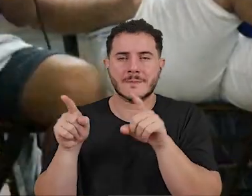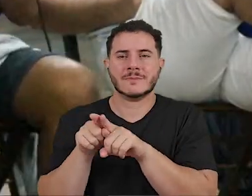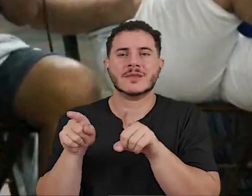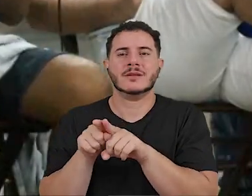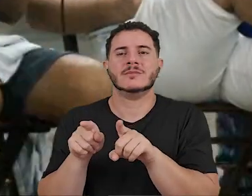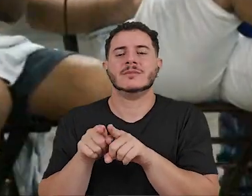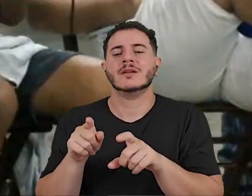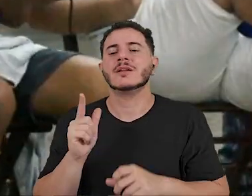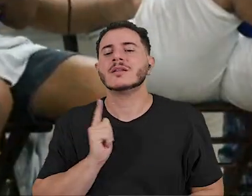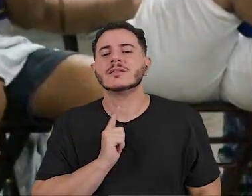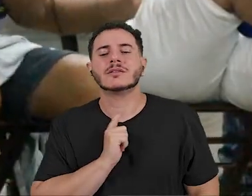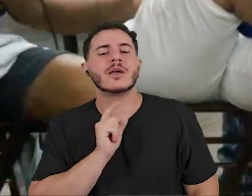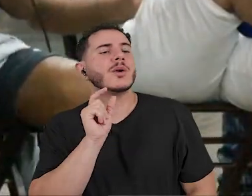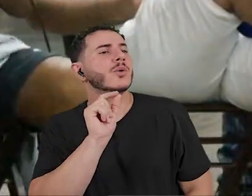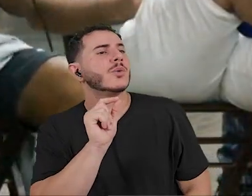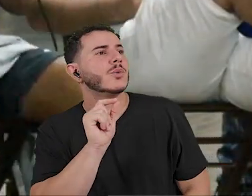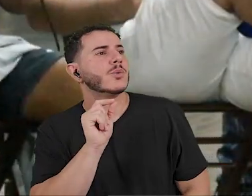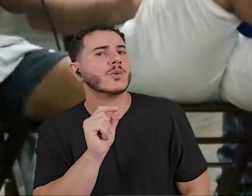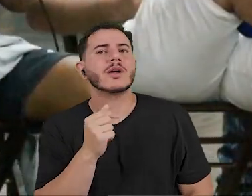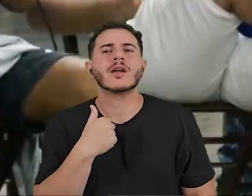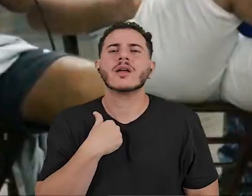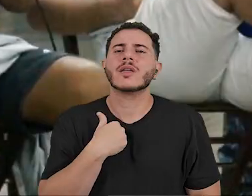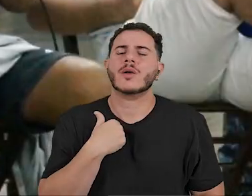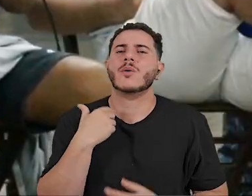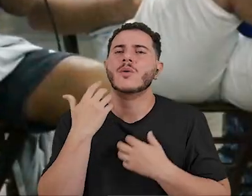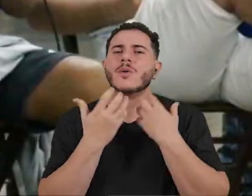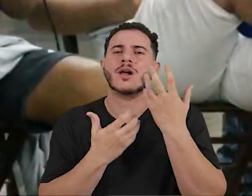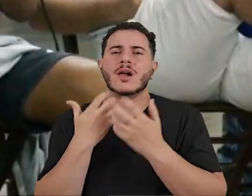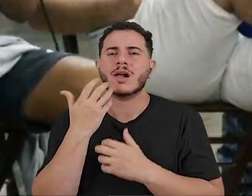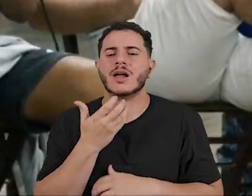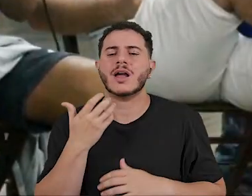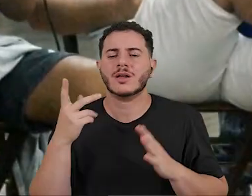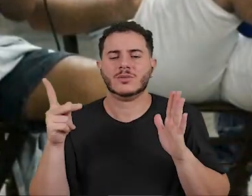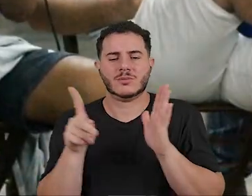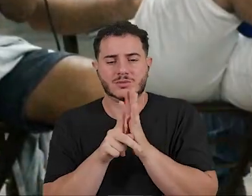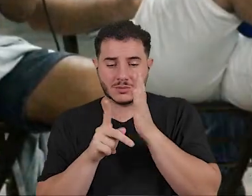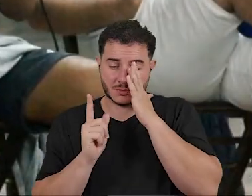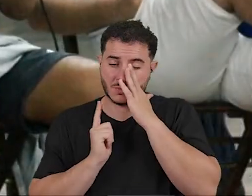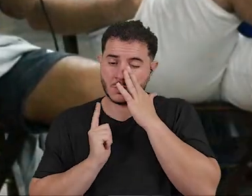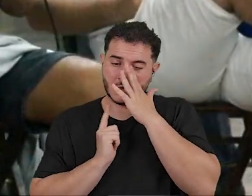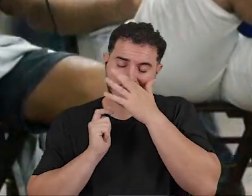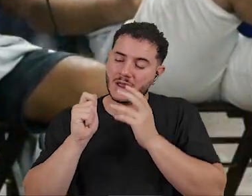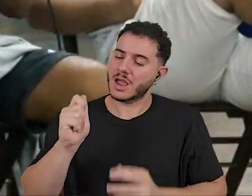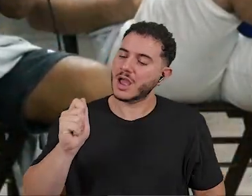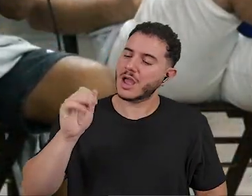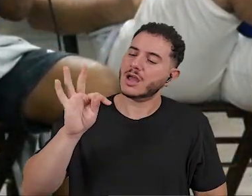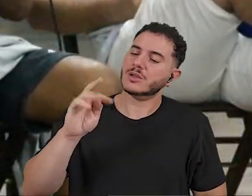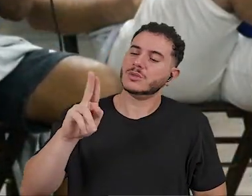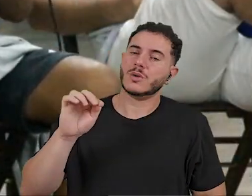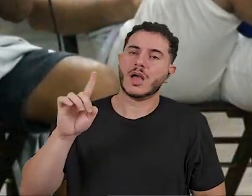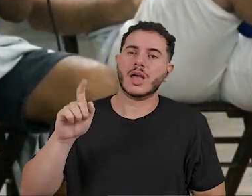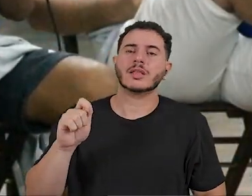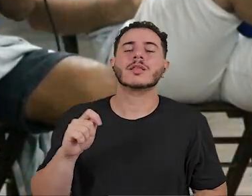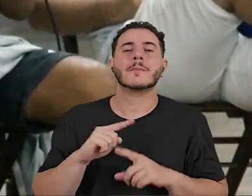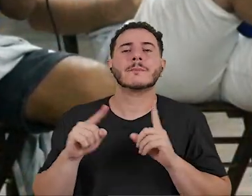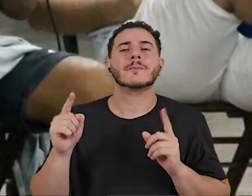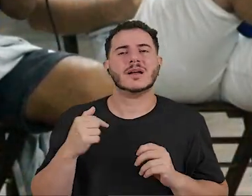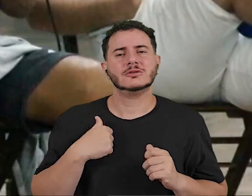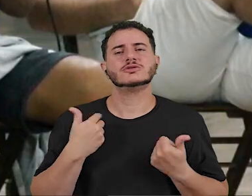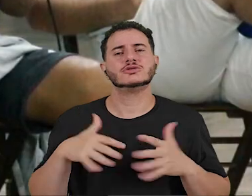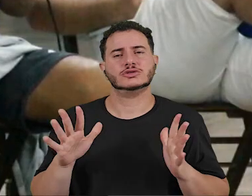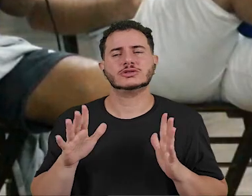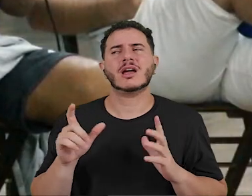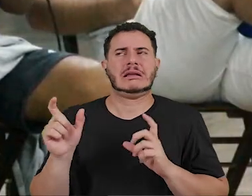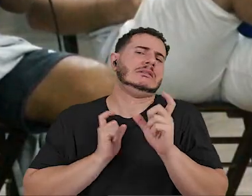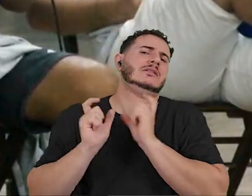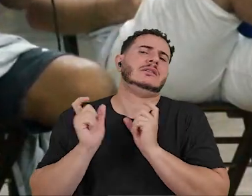canto muito a toada. Aliás, eu já fui muito criticado, eu disse que não tinha nada a ver, não é porque por falta de atenção minha. Eu já